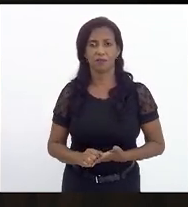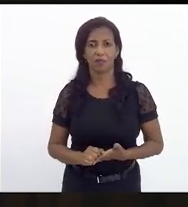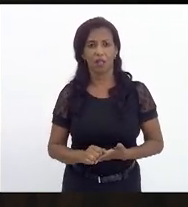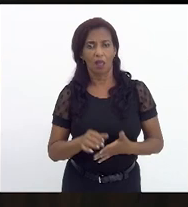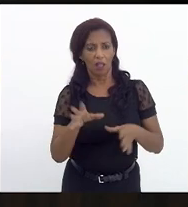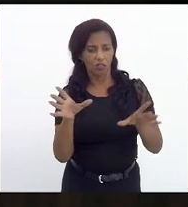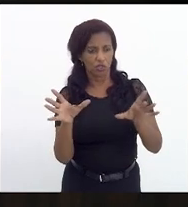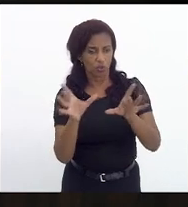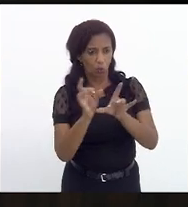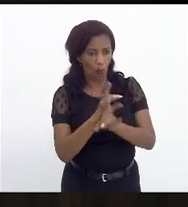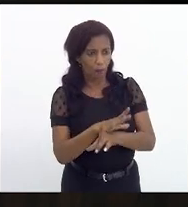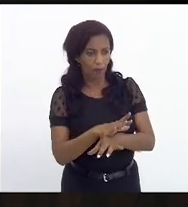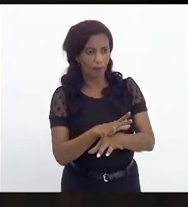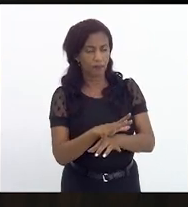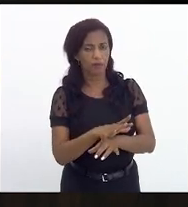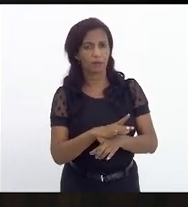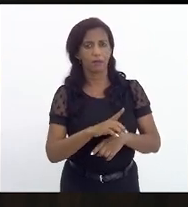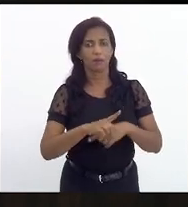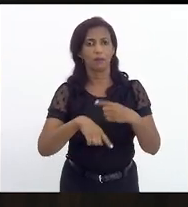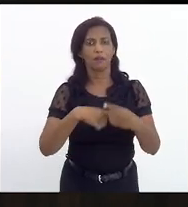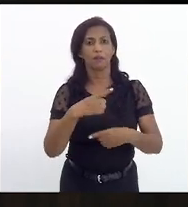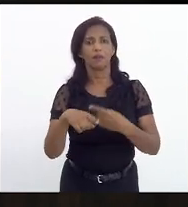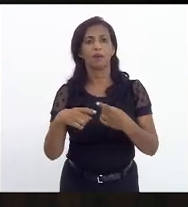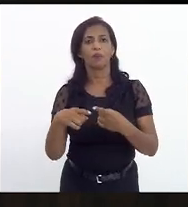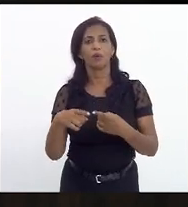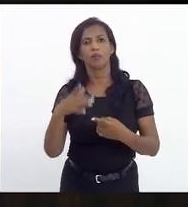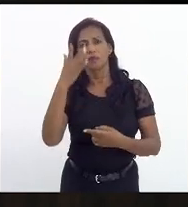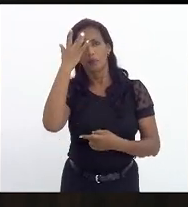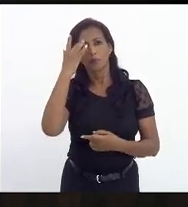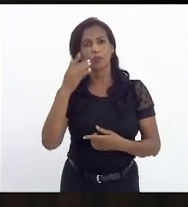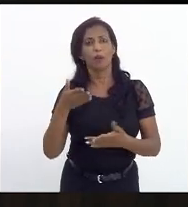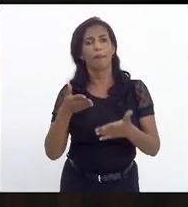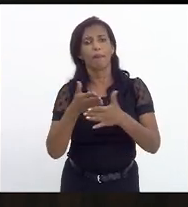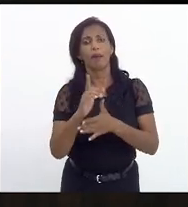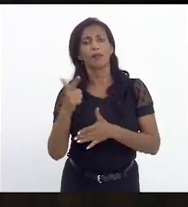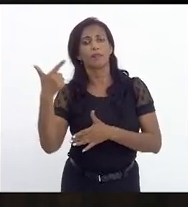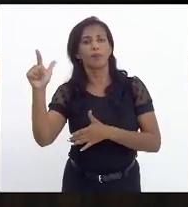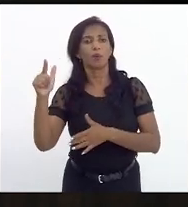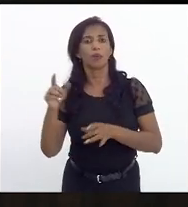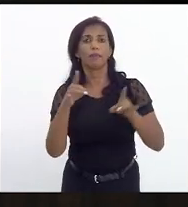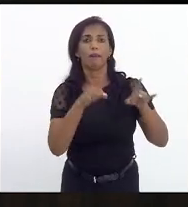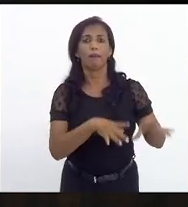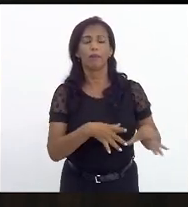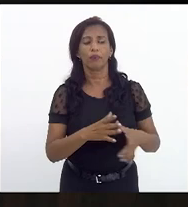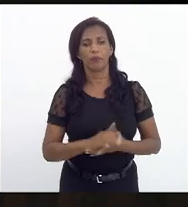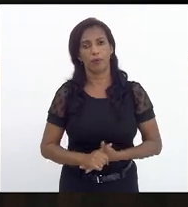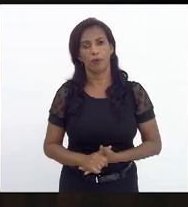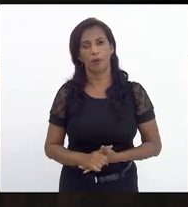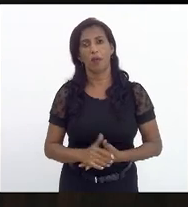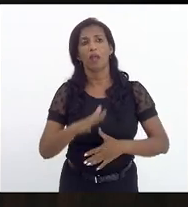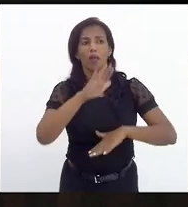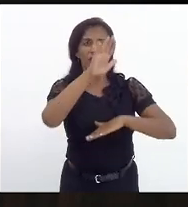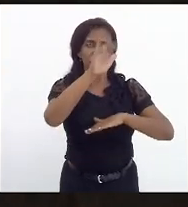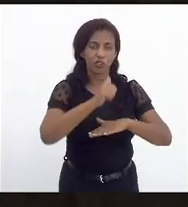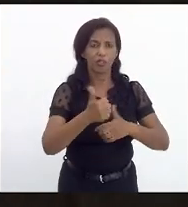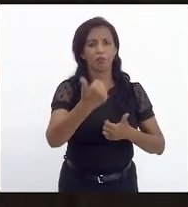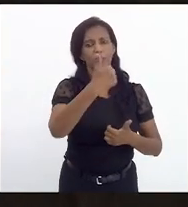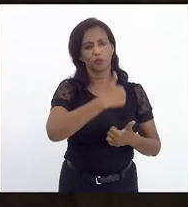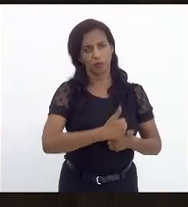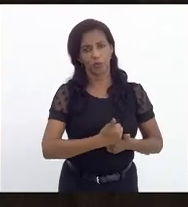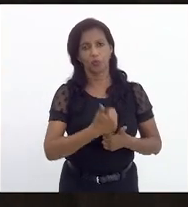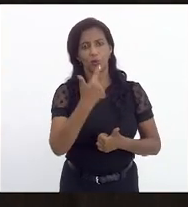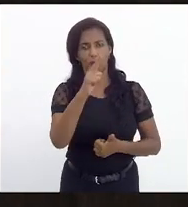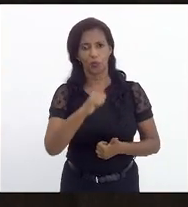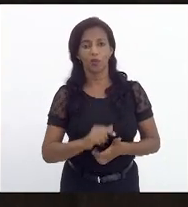a gente completa o quadro e aí ele passa para outro concurso ou por algum motivo ele deixa e a gente chama. Sim, mas